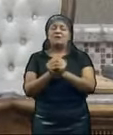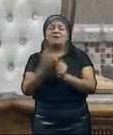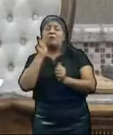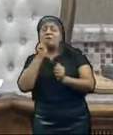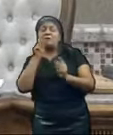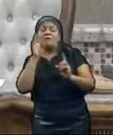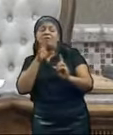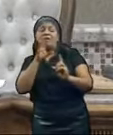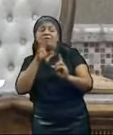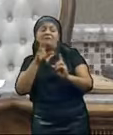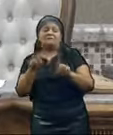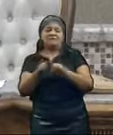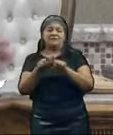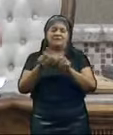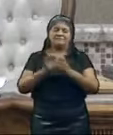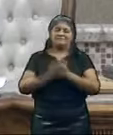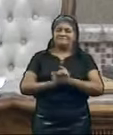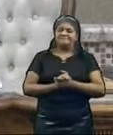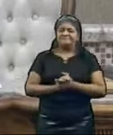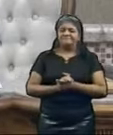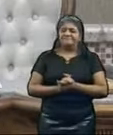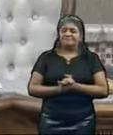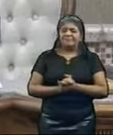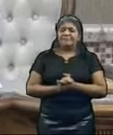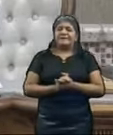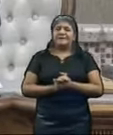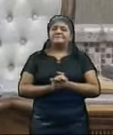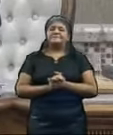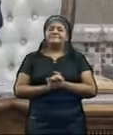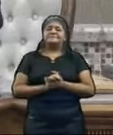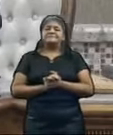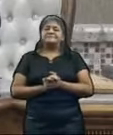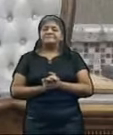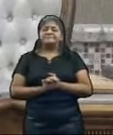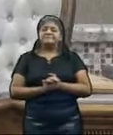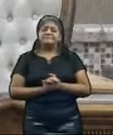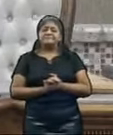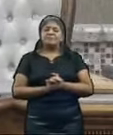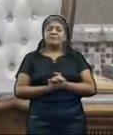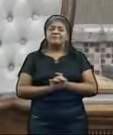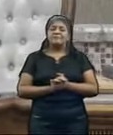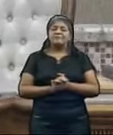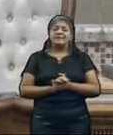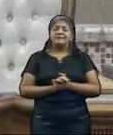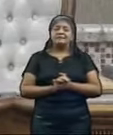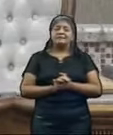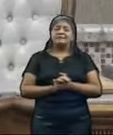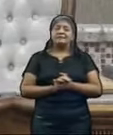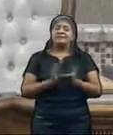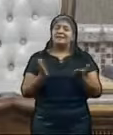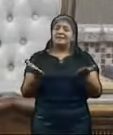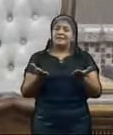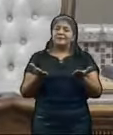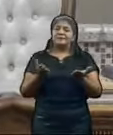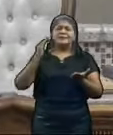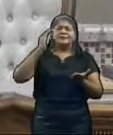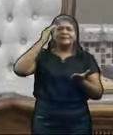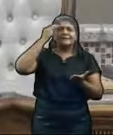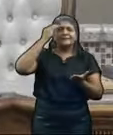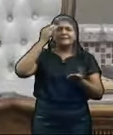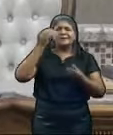tomar os nossos assentos E aí é evidente que e